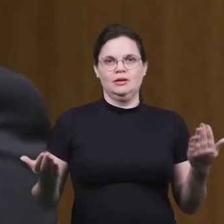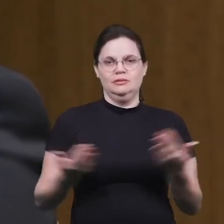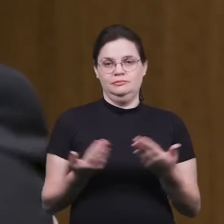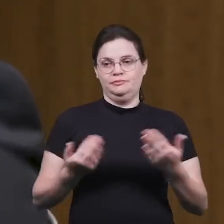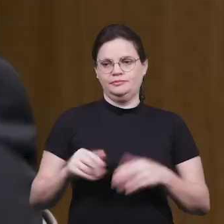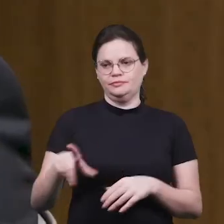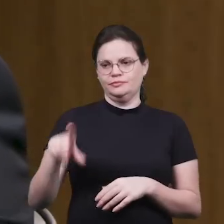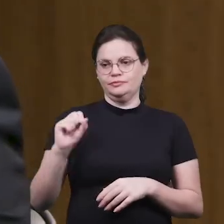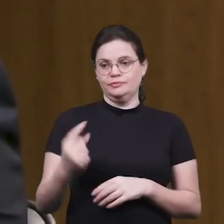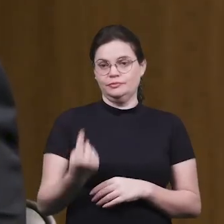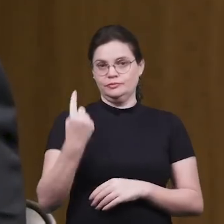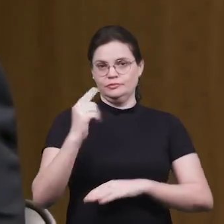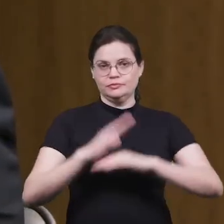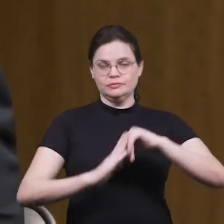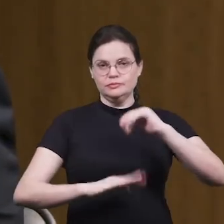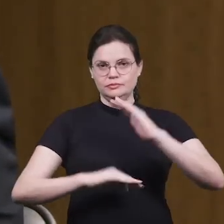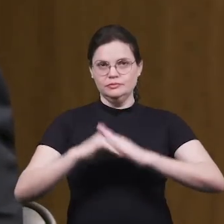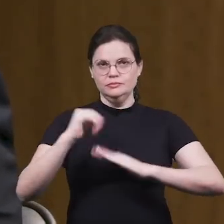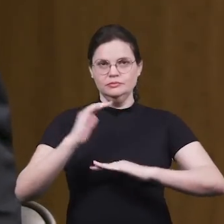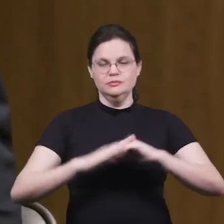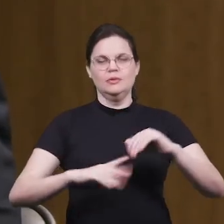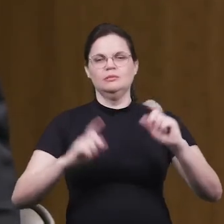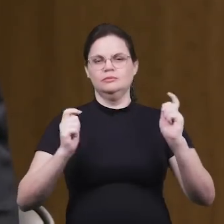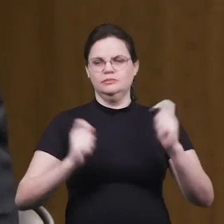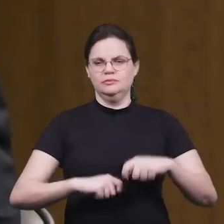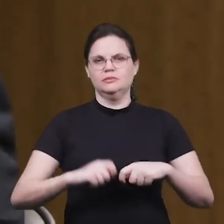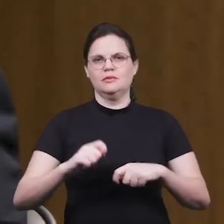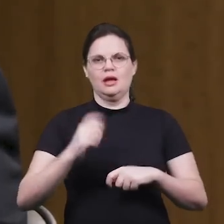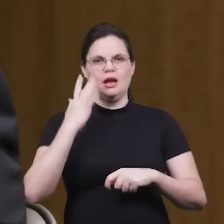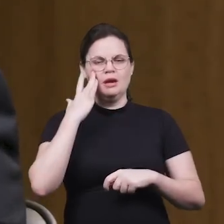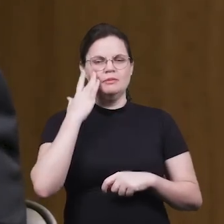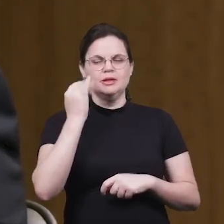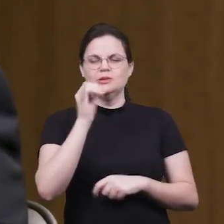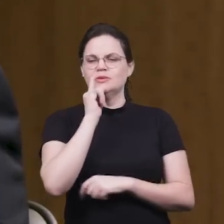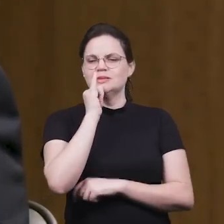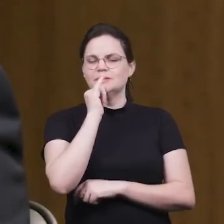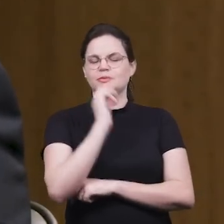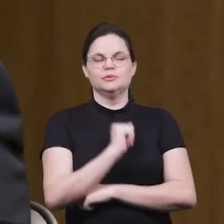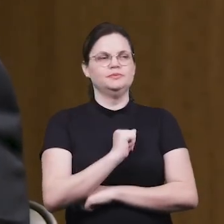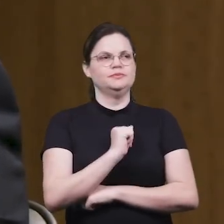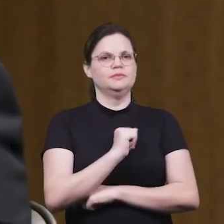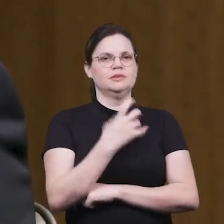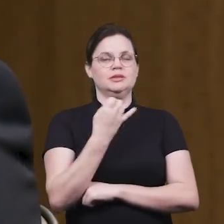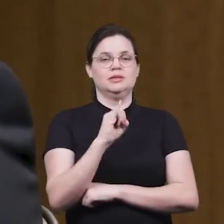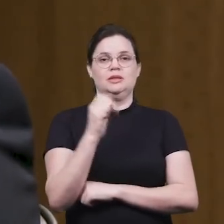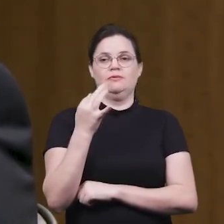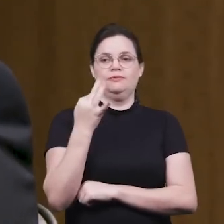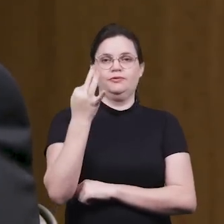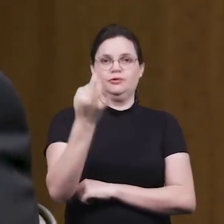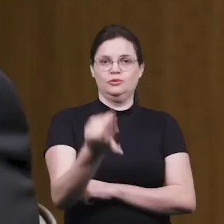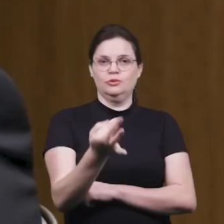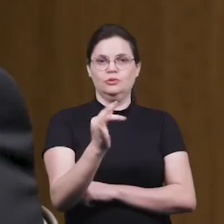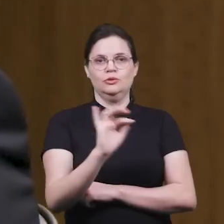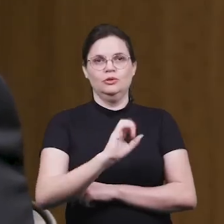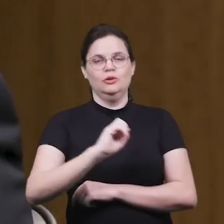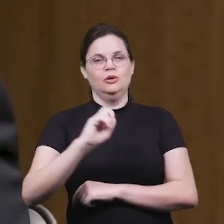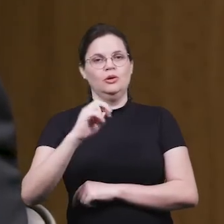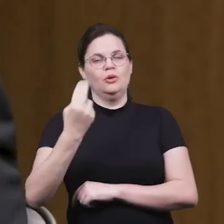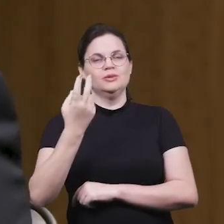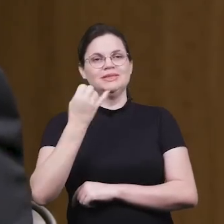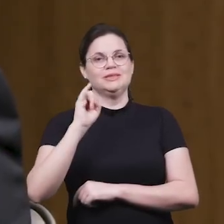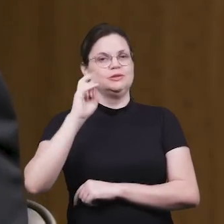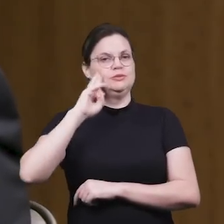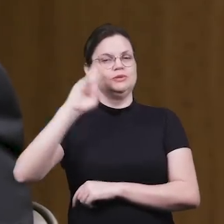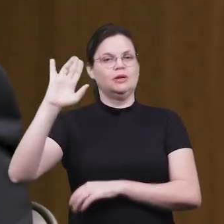uma profissão, ele pode ter certeza que amanhã, por exemplo, se ele, ou até por alguma orientação do